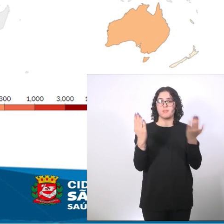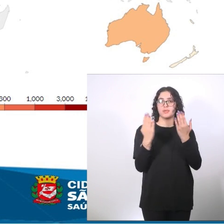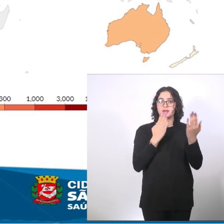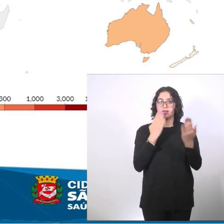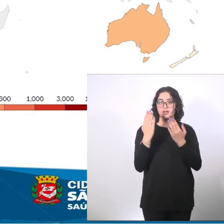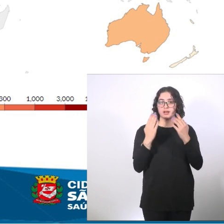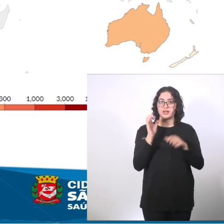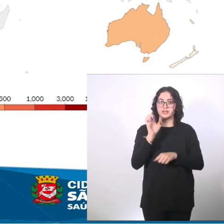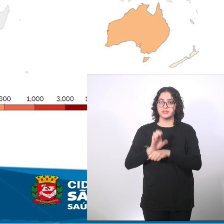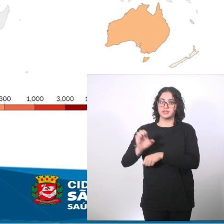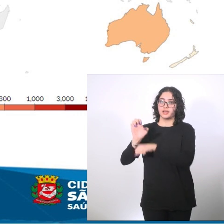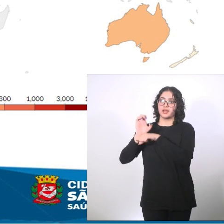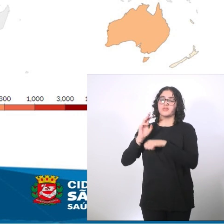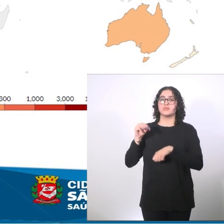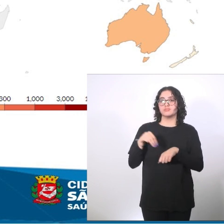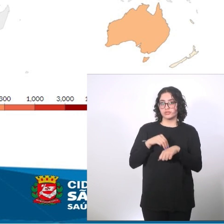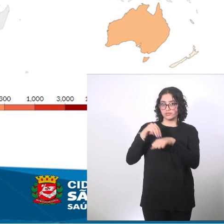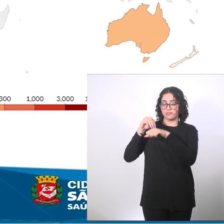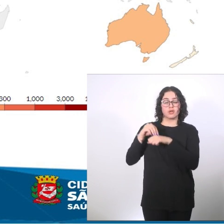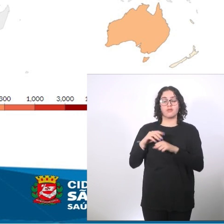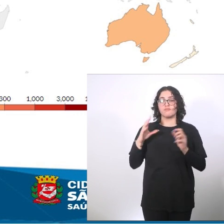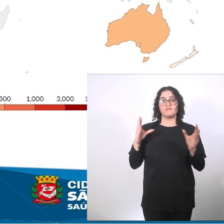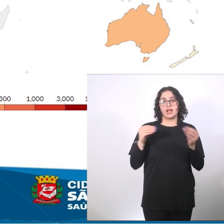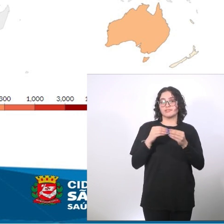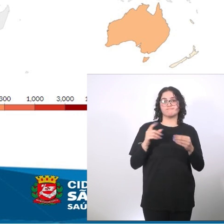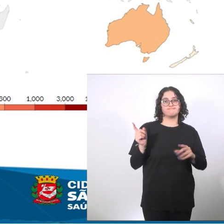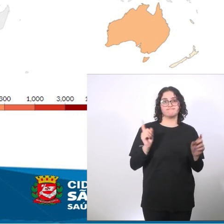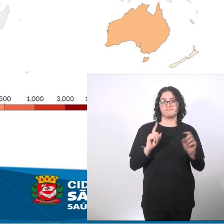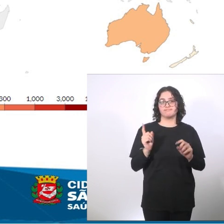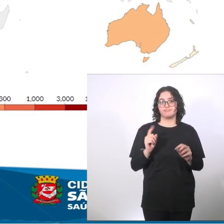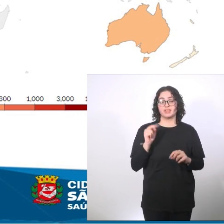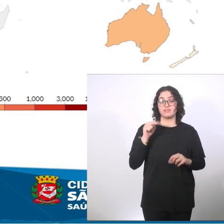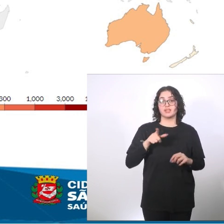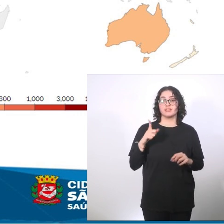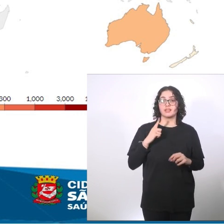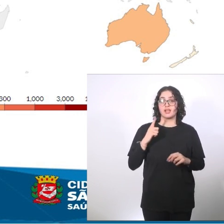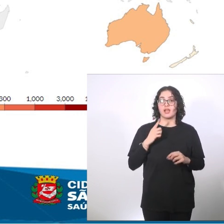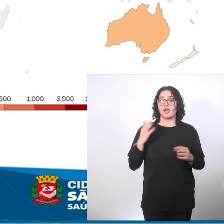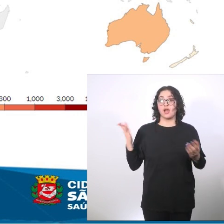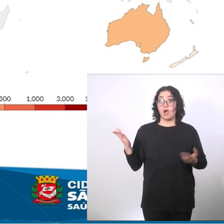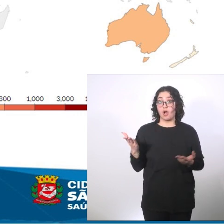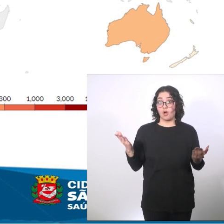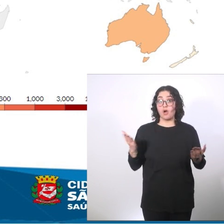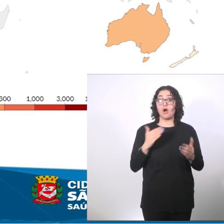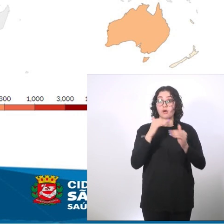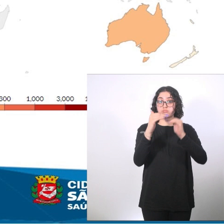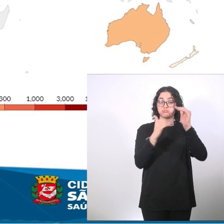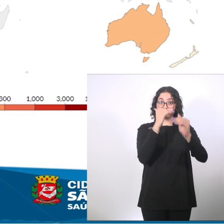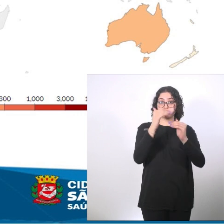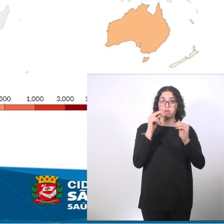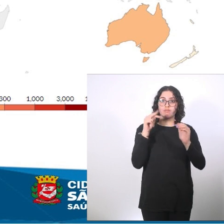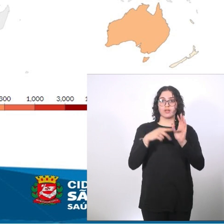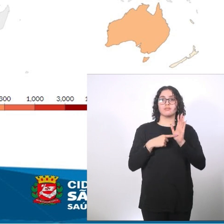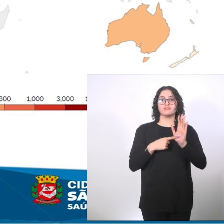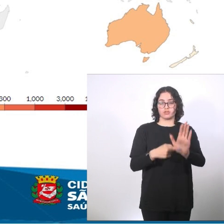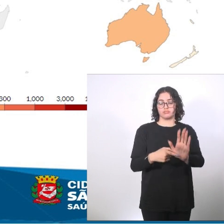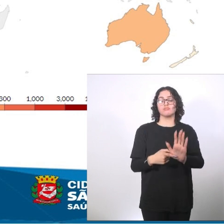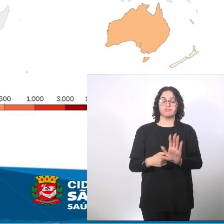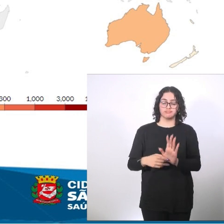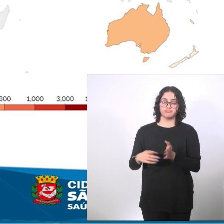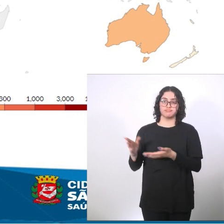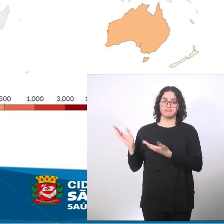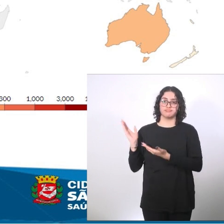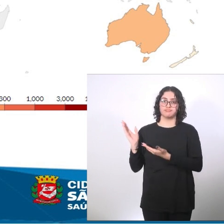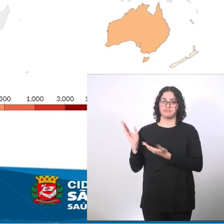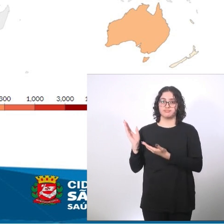das datas, essa conta não vai fechar, né? Então, são os boletins oficiais mais atualizados que nós temos para mostrar no momento. Então,